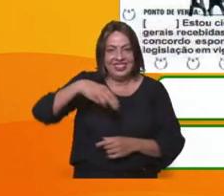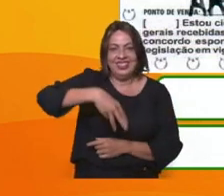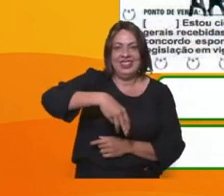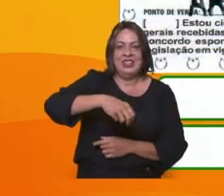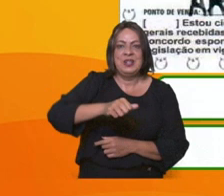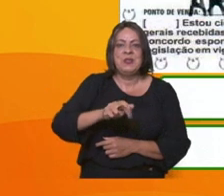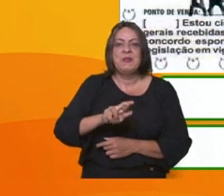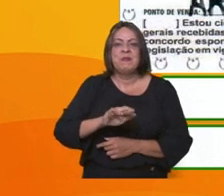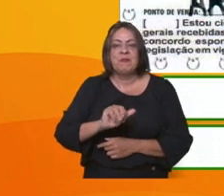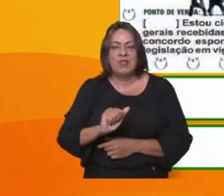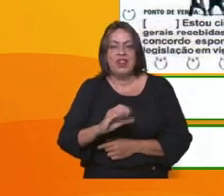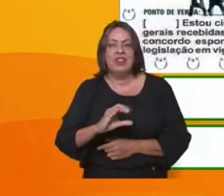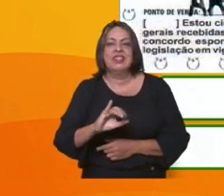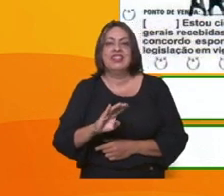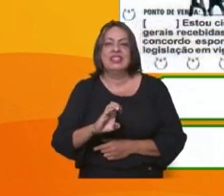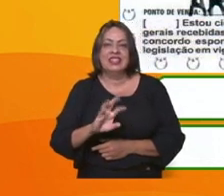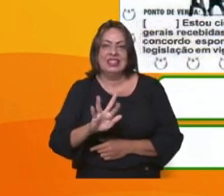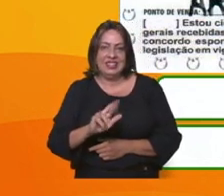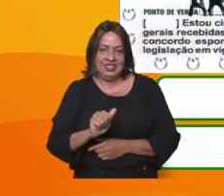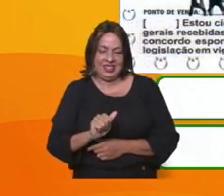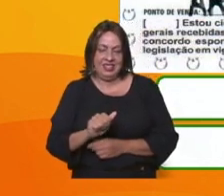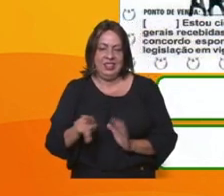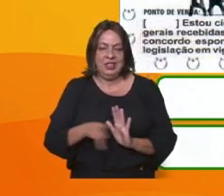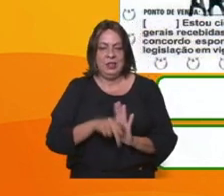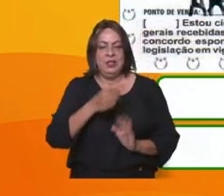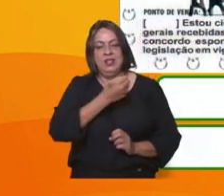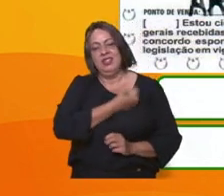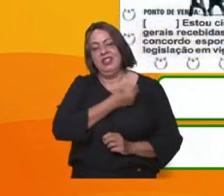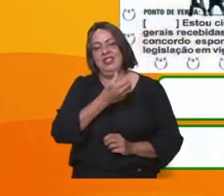da Cruz, com o título de número